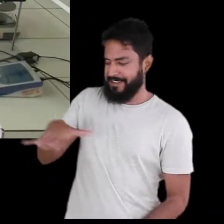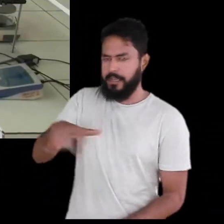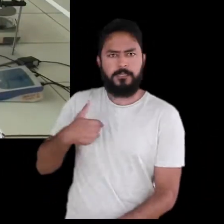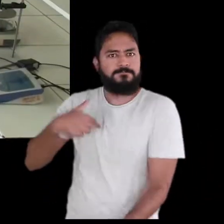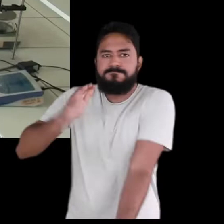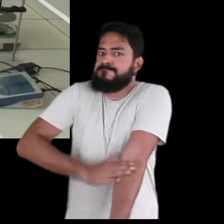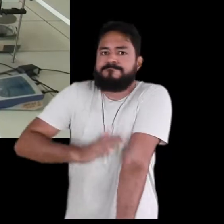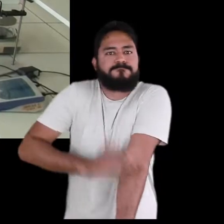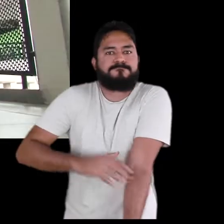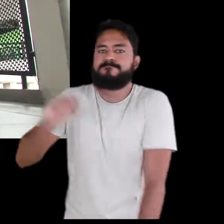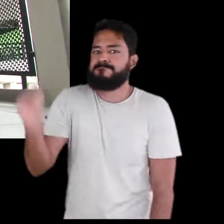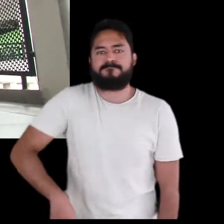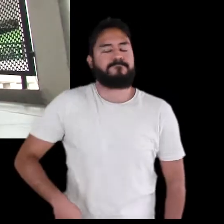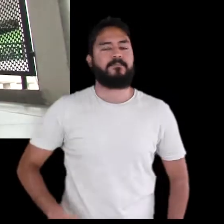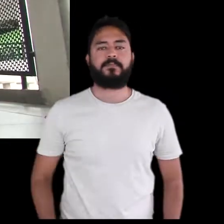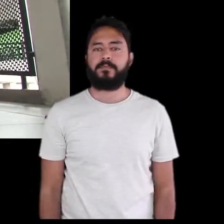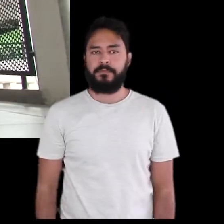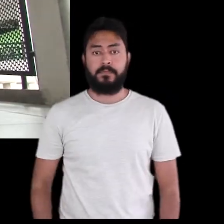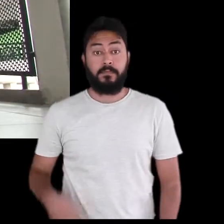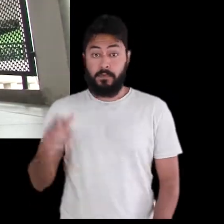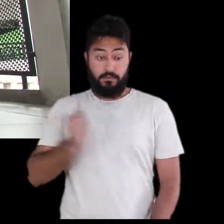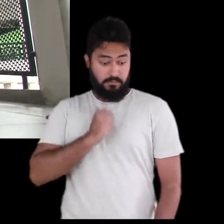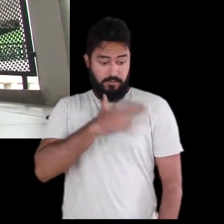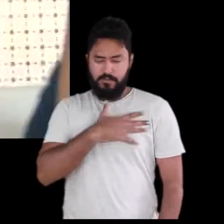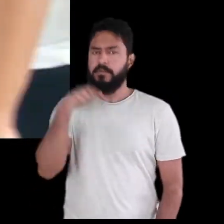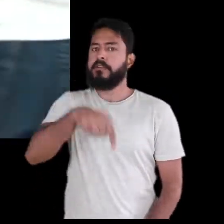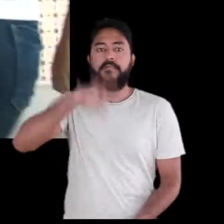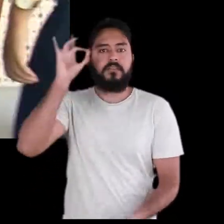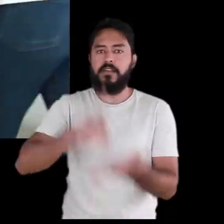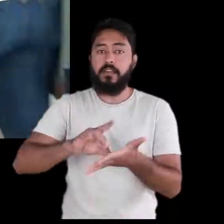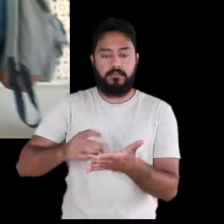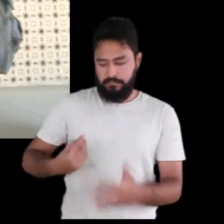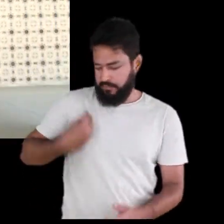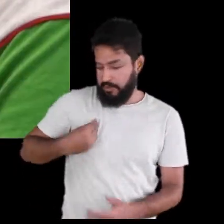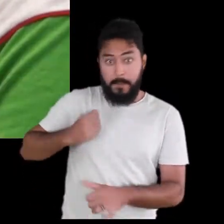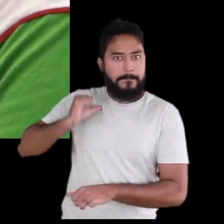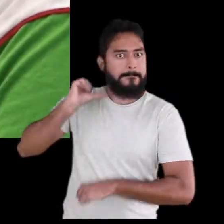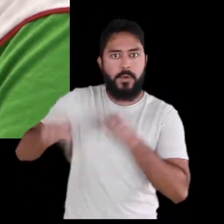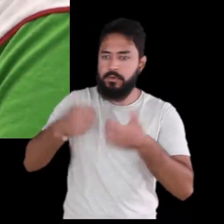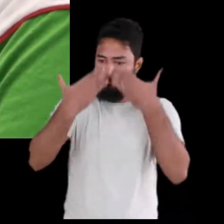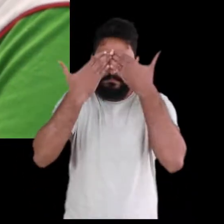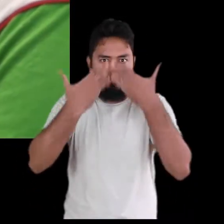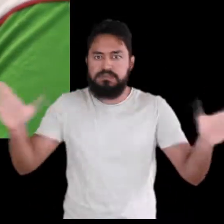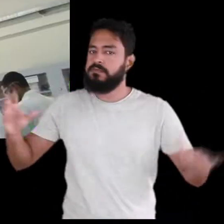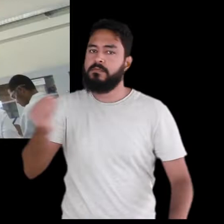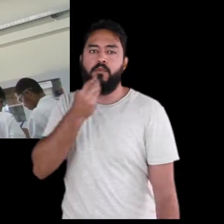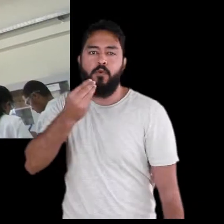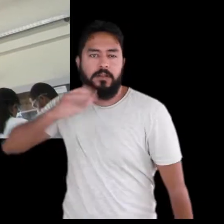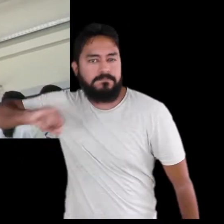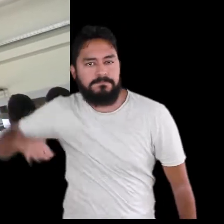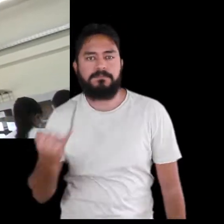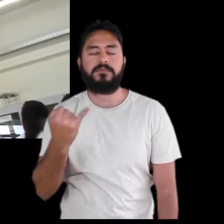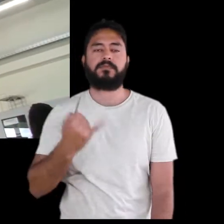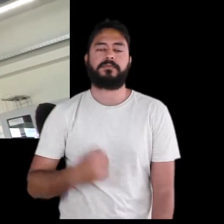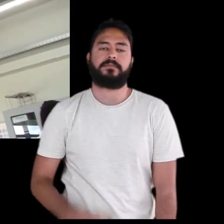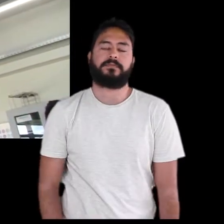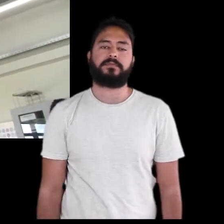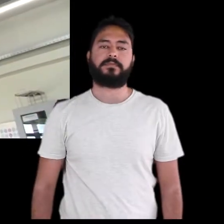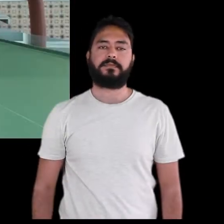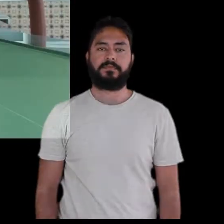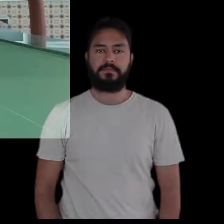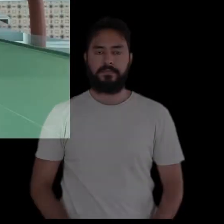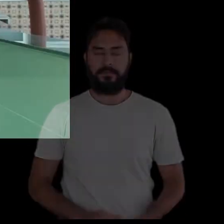a hora que corre da minha velha hahaha eu ia férias realmente muda vidas né ele abre portas e